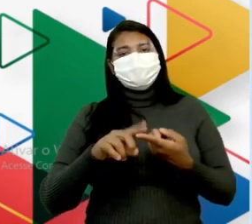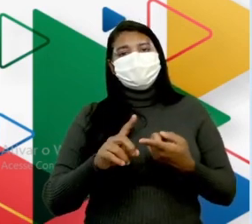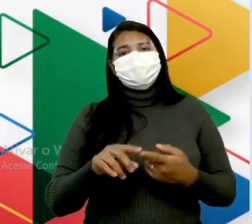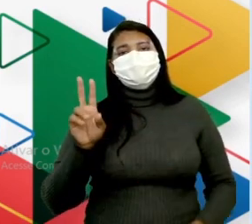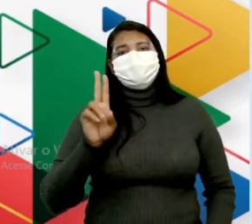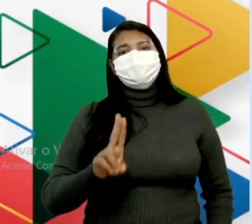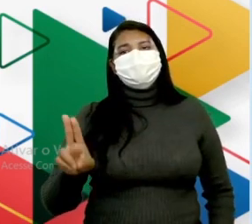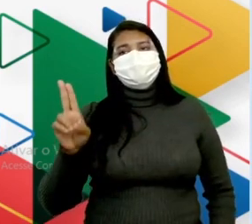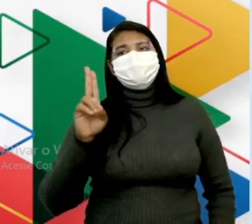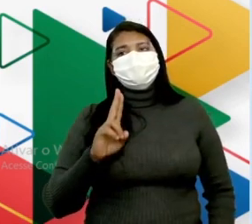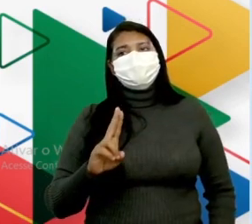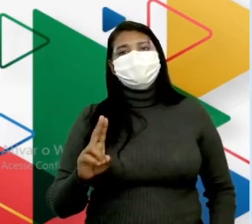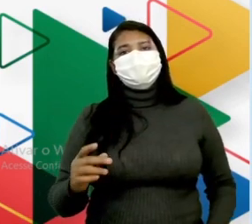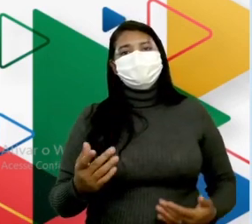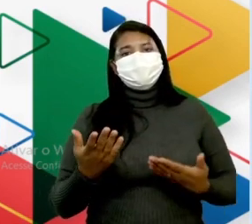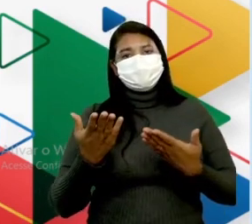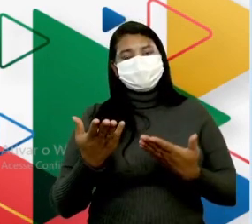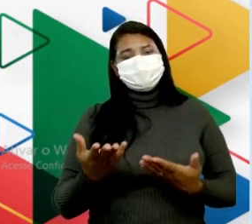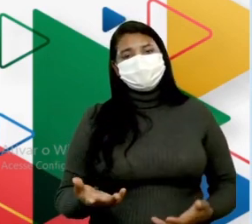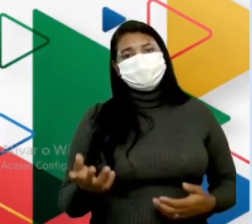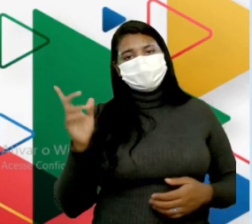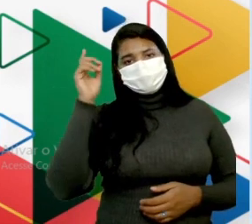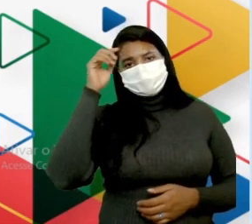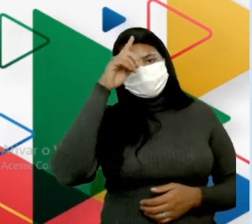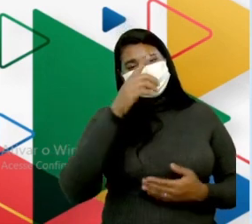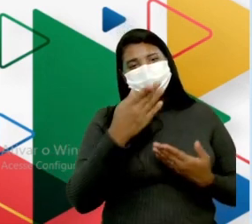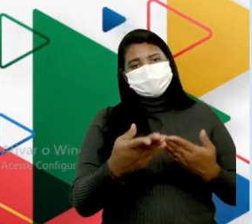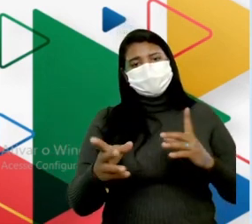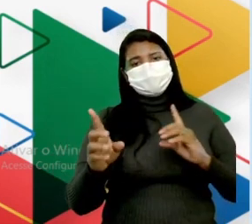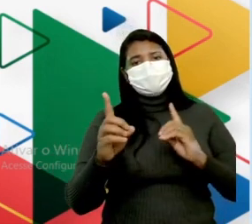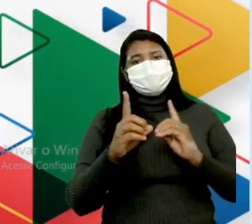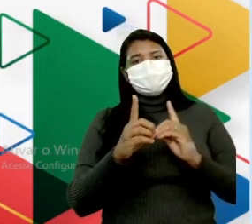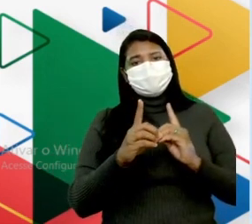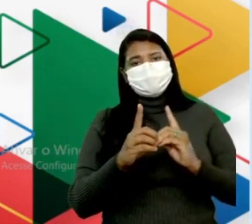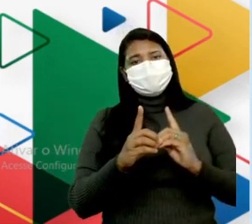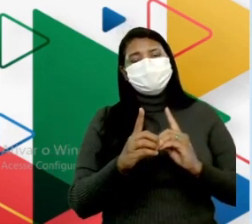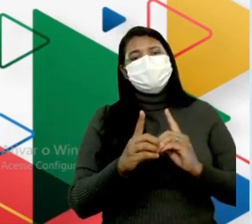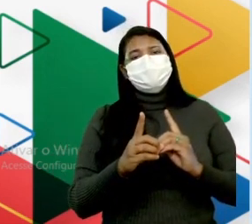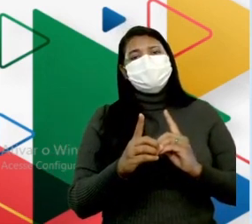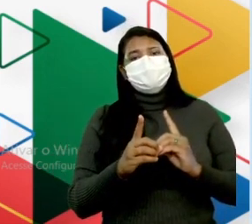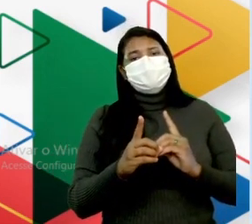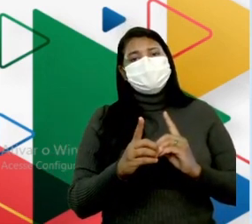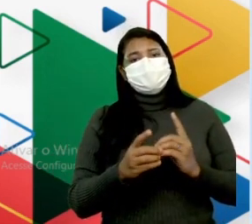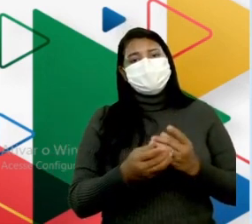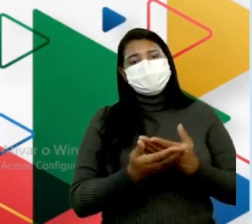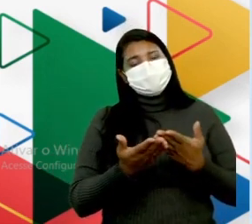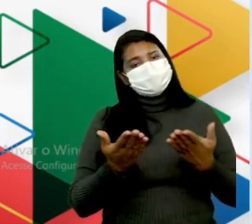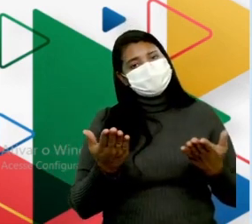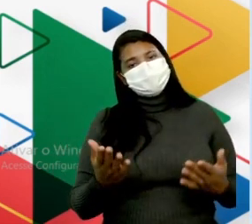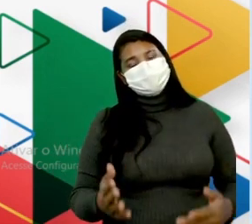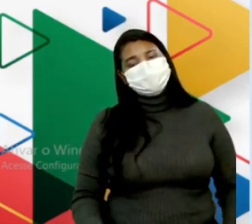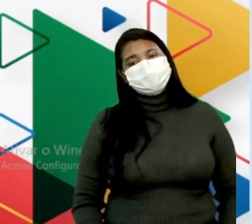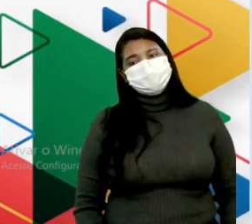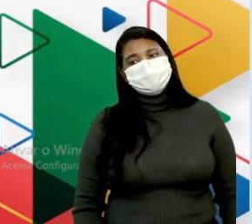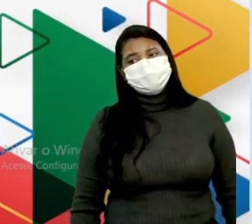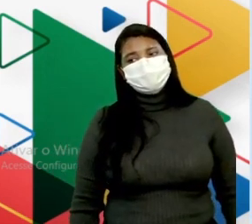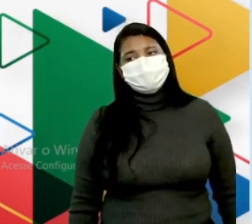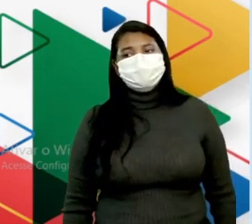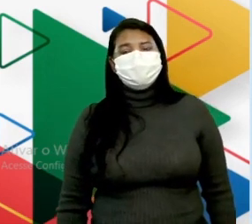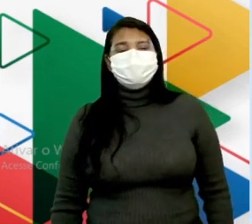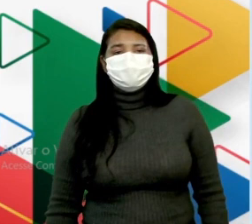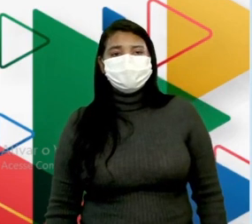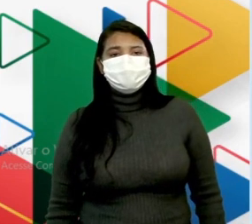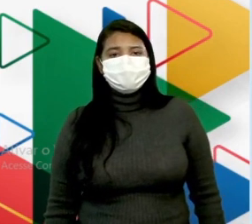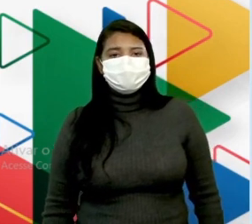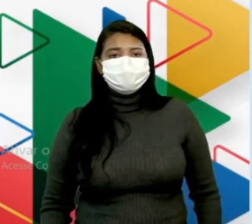as formas contraídas. Dificilmente você vai encontrar a forma estendida, assim, was not, were not,